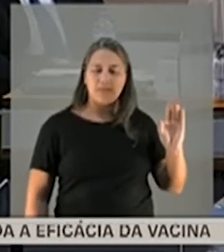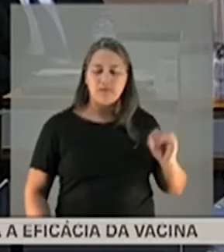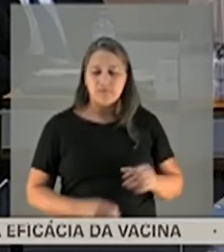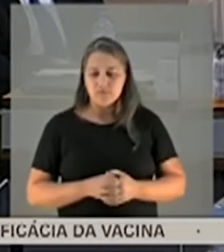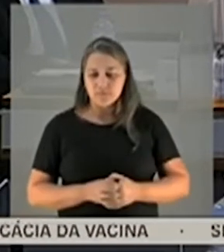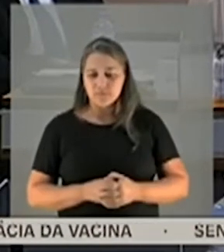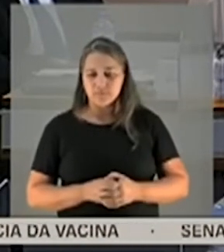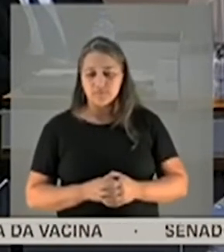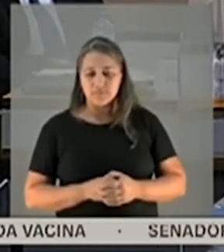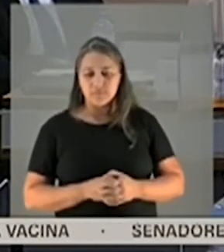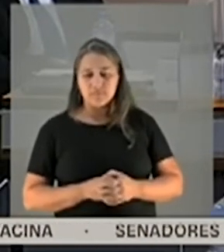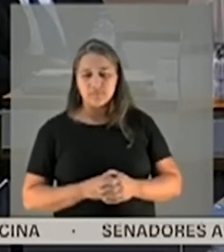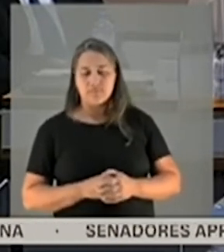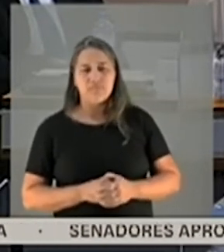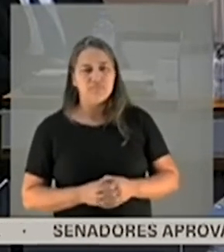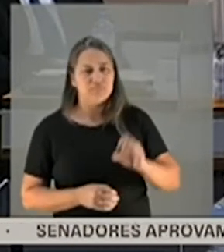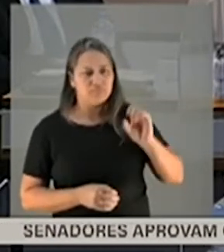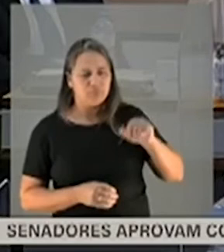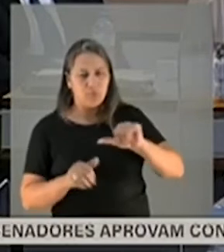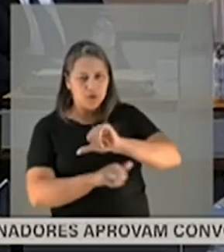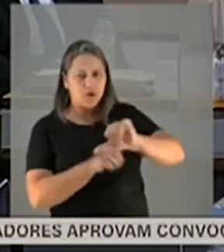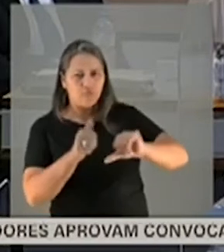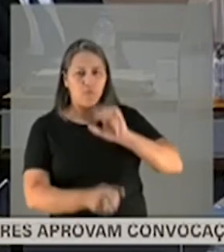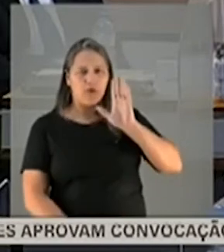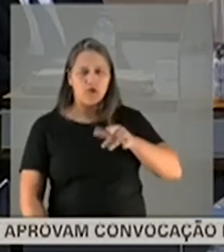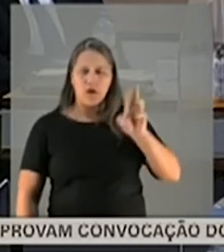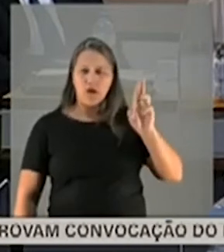R$80,70. Exatamente, eu fiz aqui a conversão.